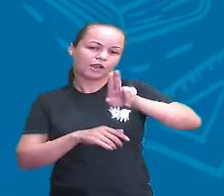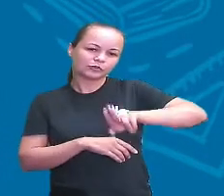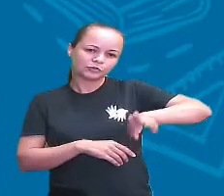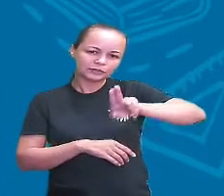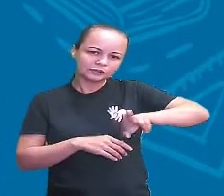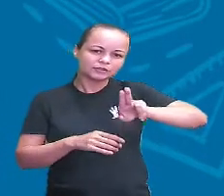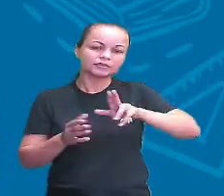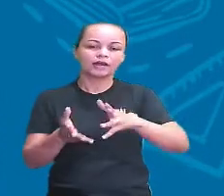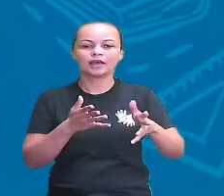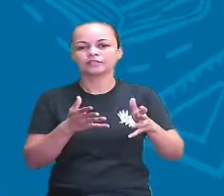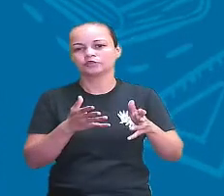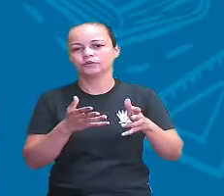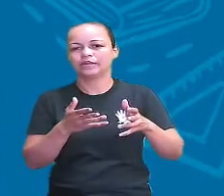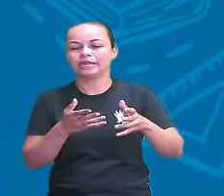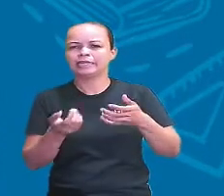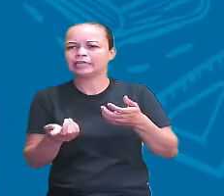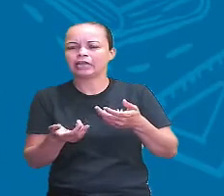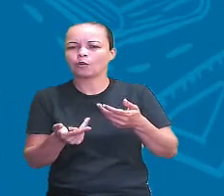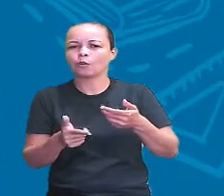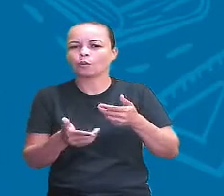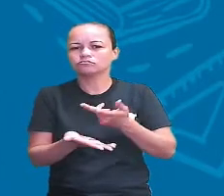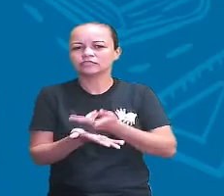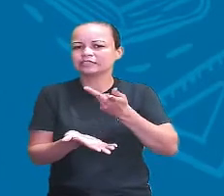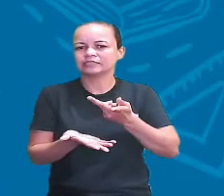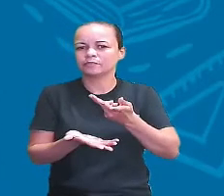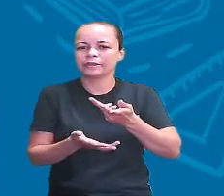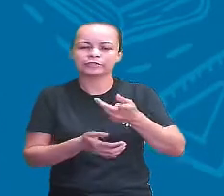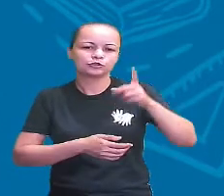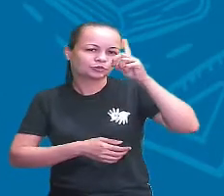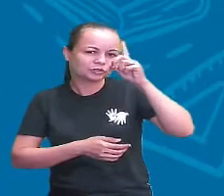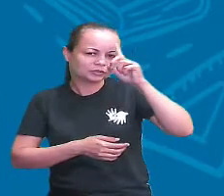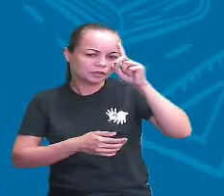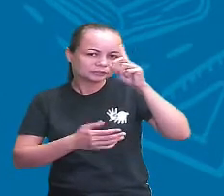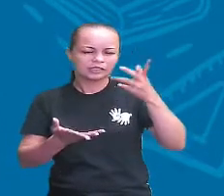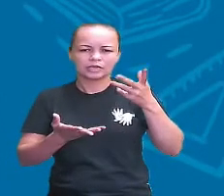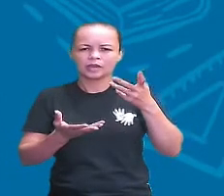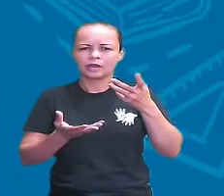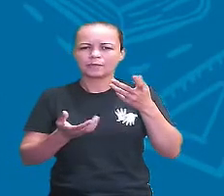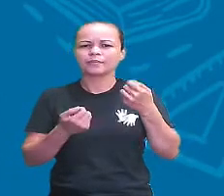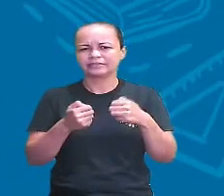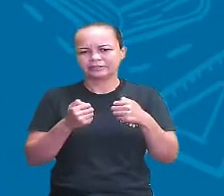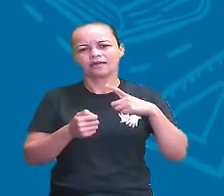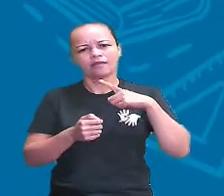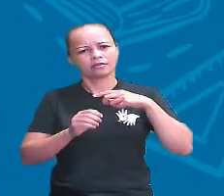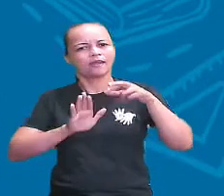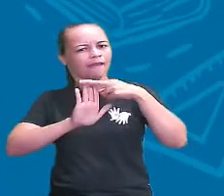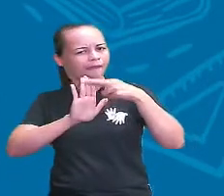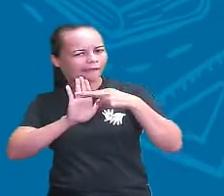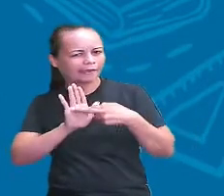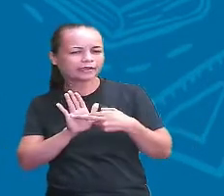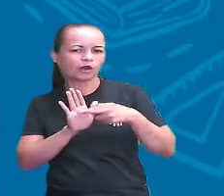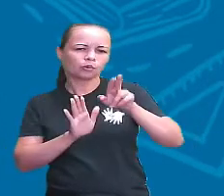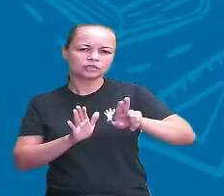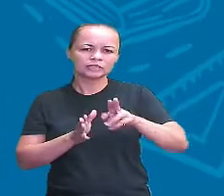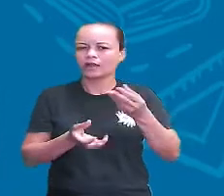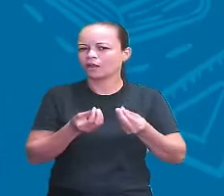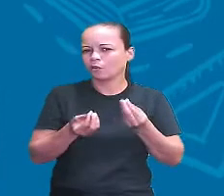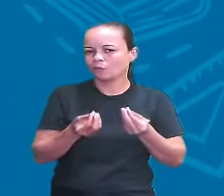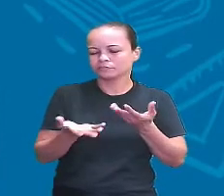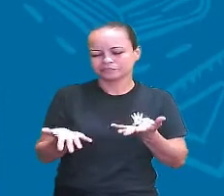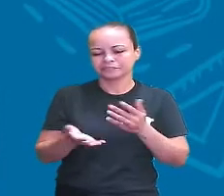em situações rotineiras. Claro, a gente precisa saber regras, como utilizar, quando. E também saber perguntar